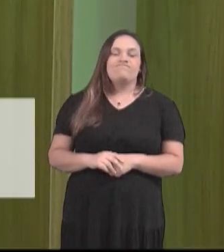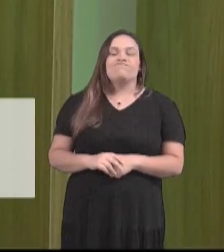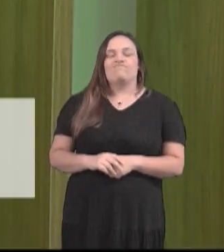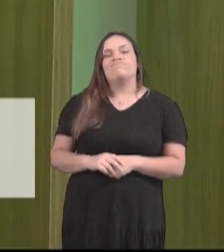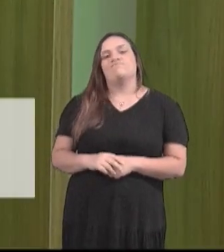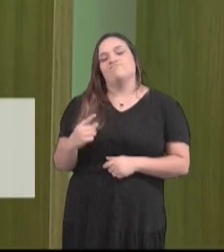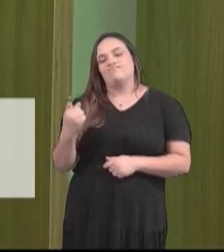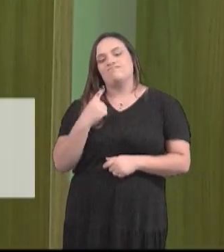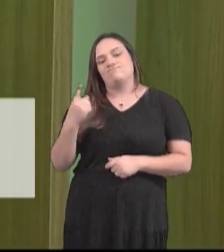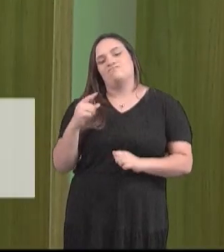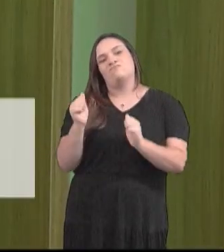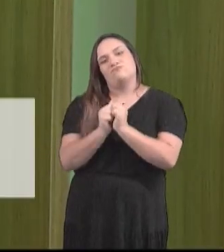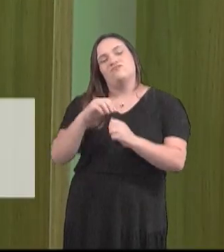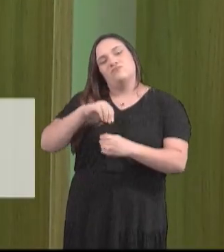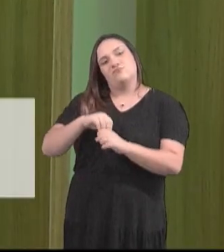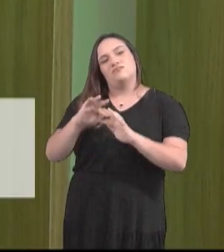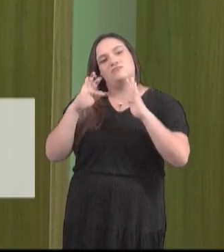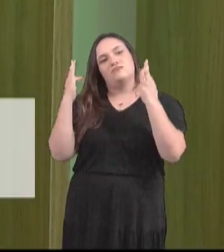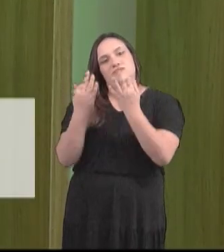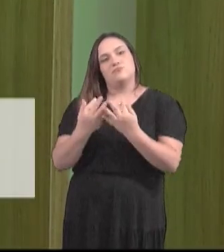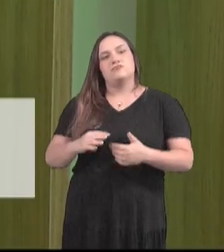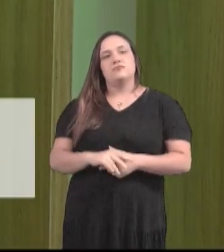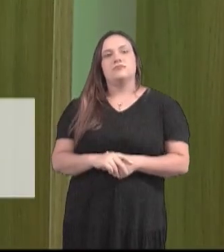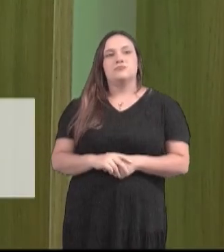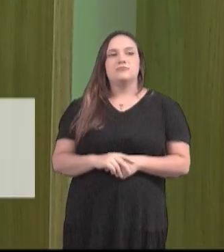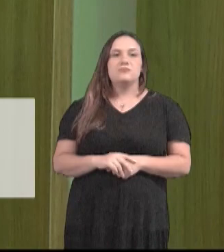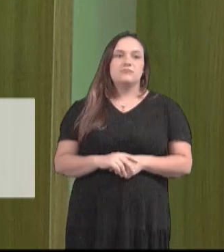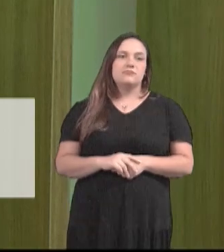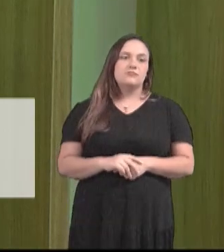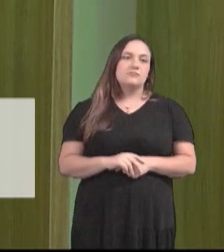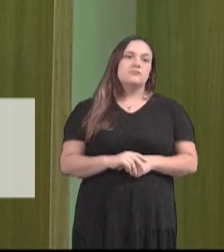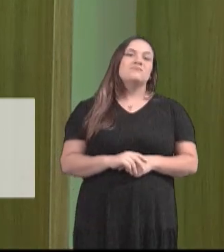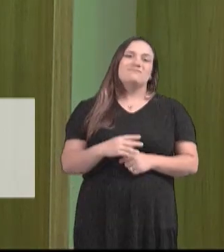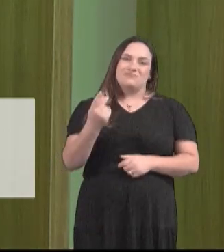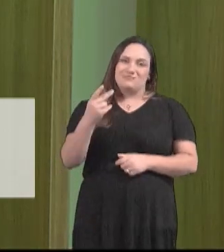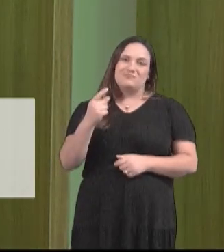situação solo com suas famílias, e a questão financeira pesa bastante